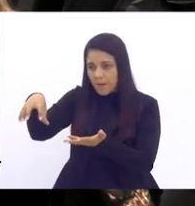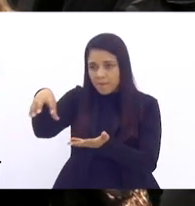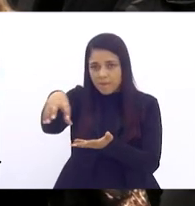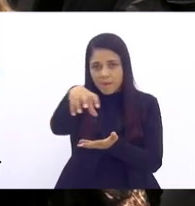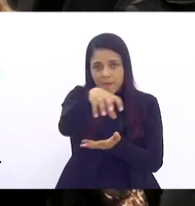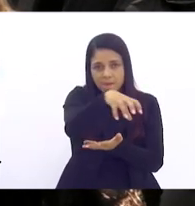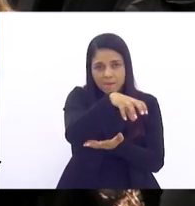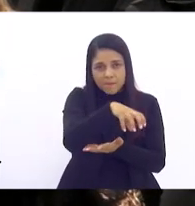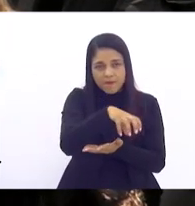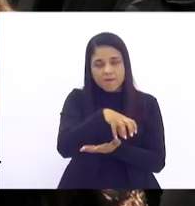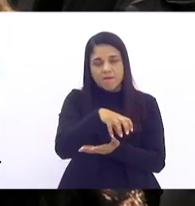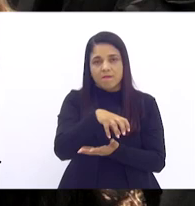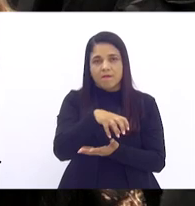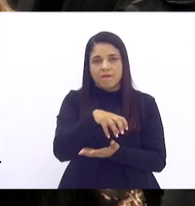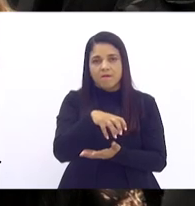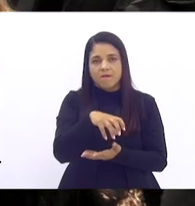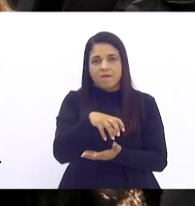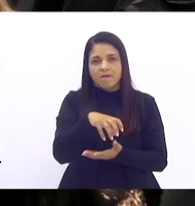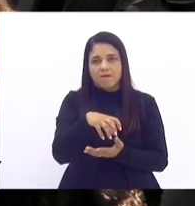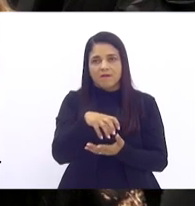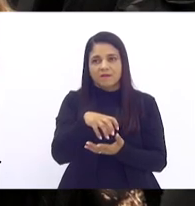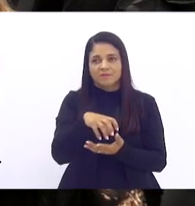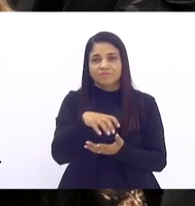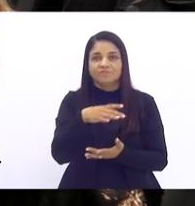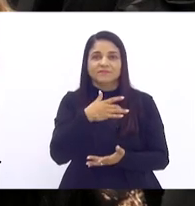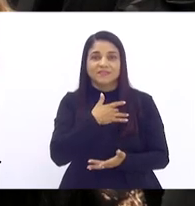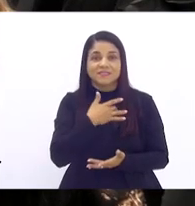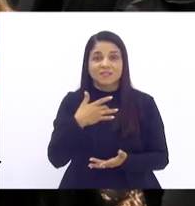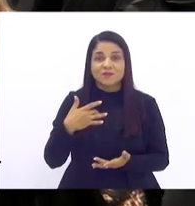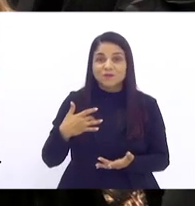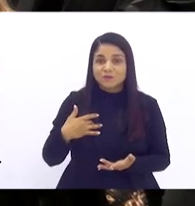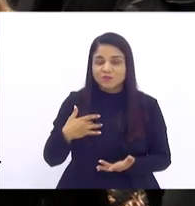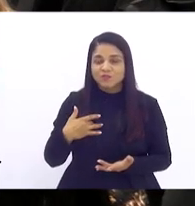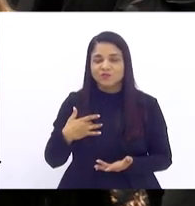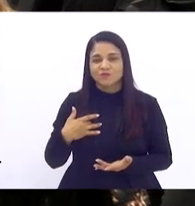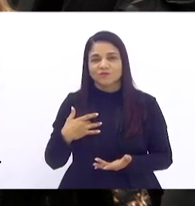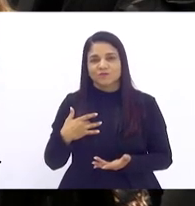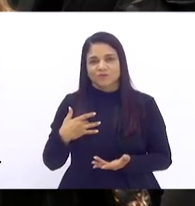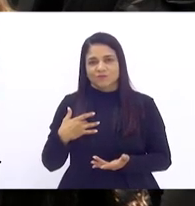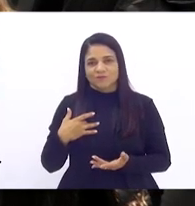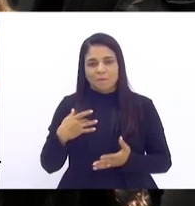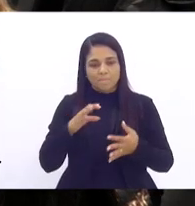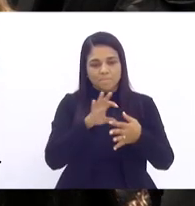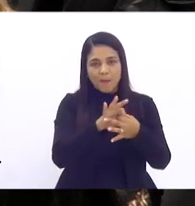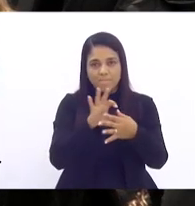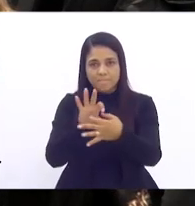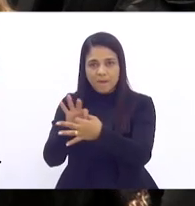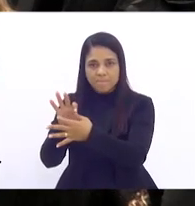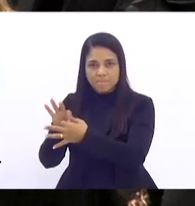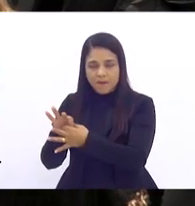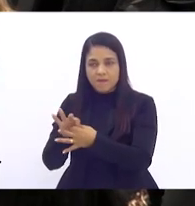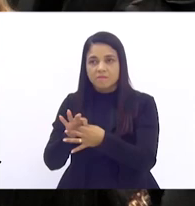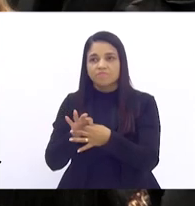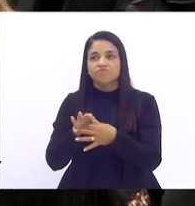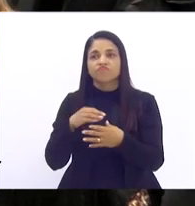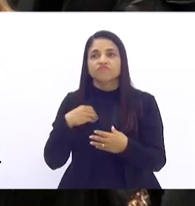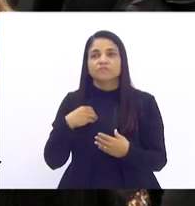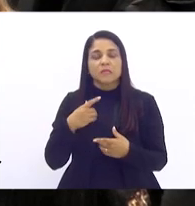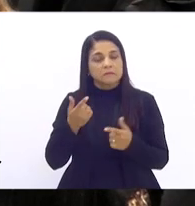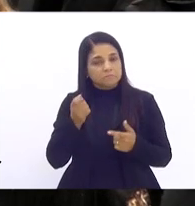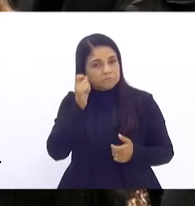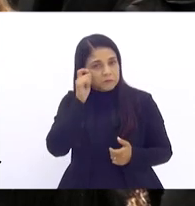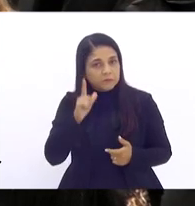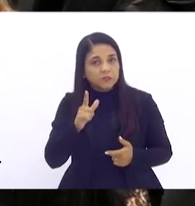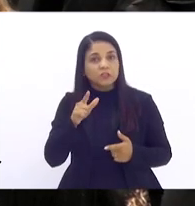essa cadeia essa cadeia produtiva da saúde a gente tem essa essa vocação tem essa expertise